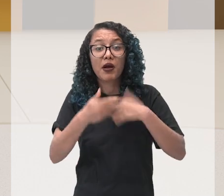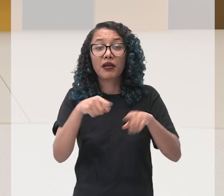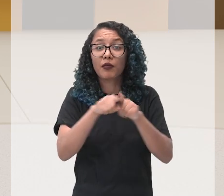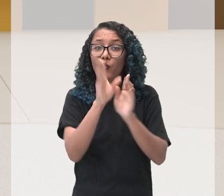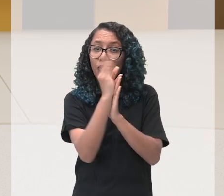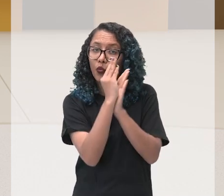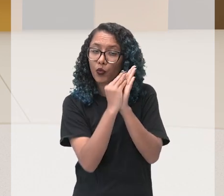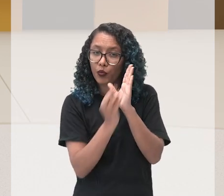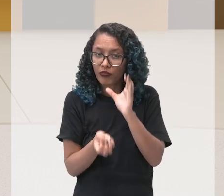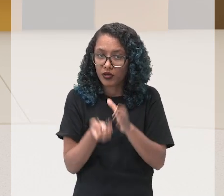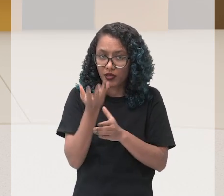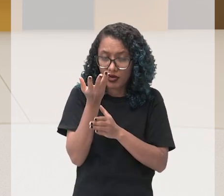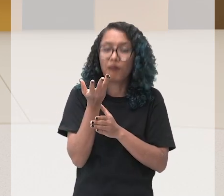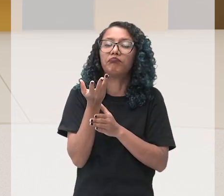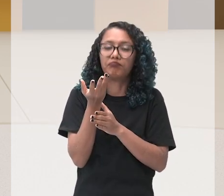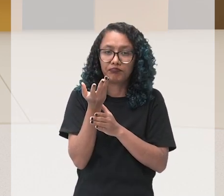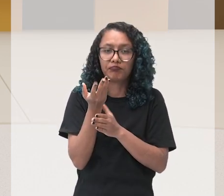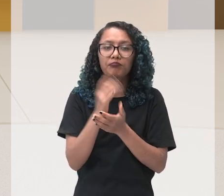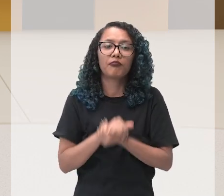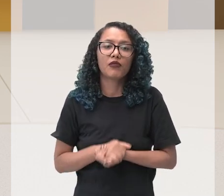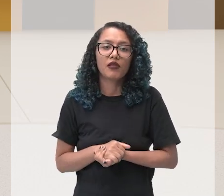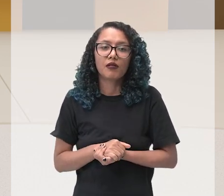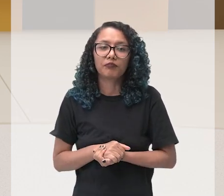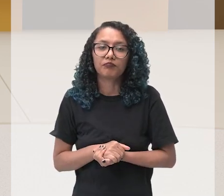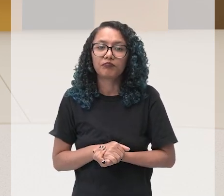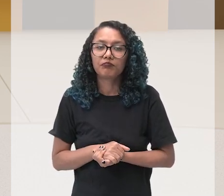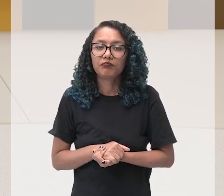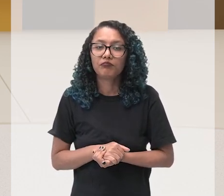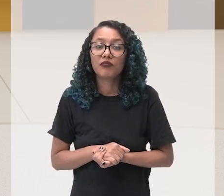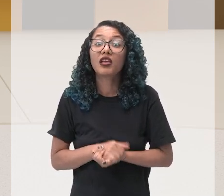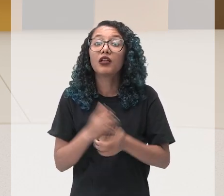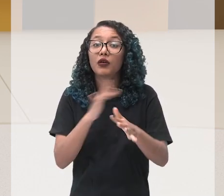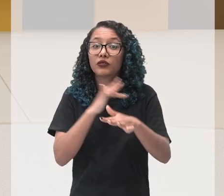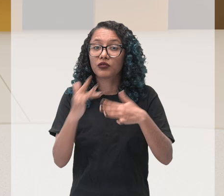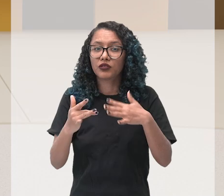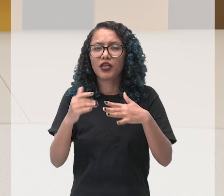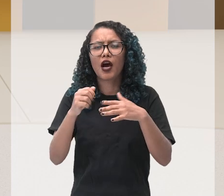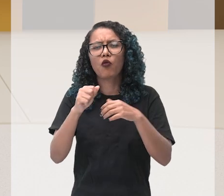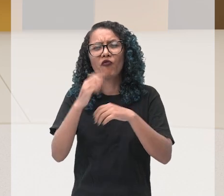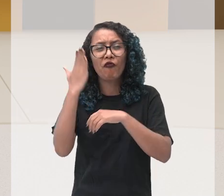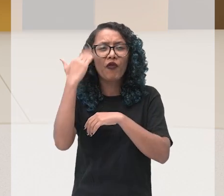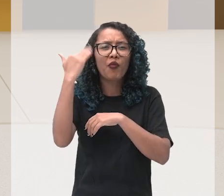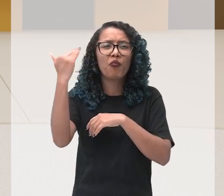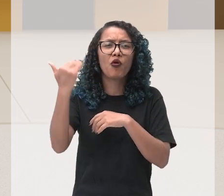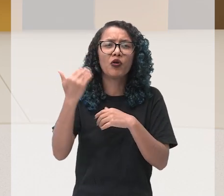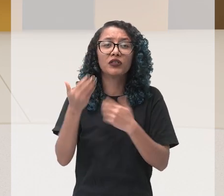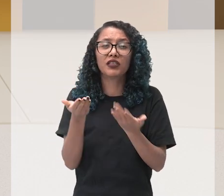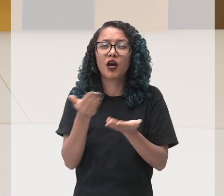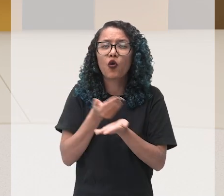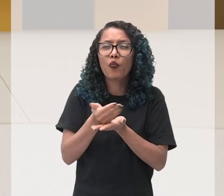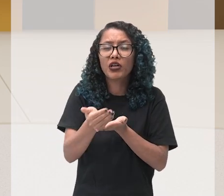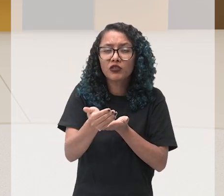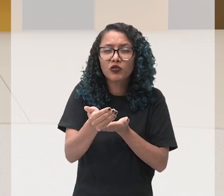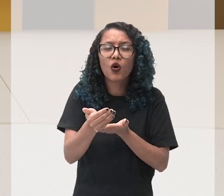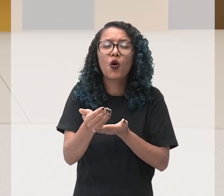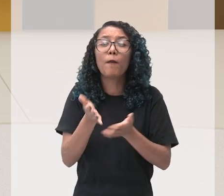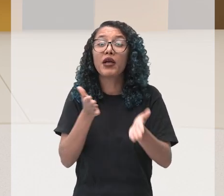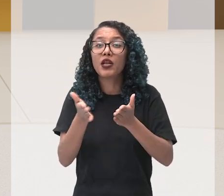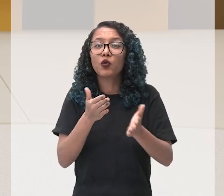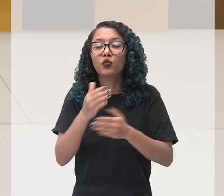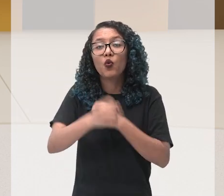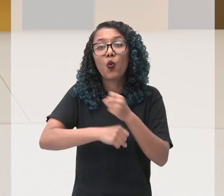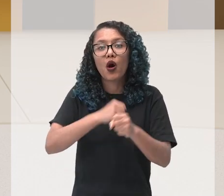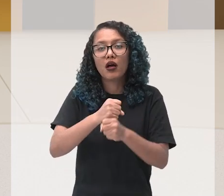criem conteúdo. As redes sociais, elas se popularizaram mais a partir dos anos